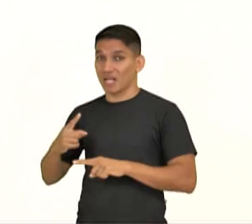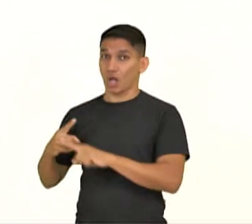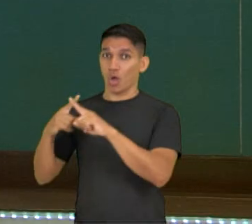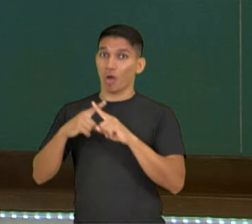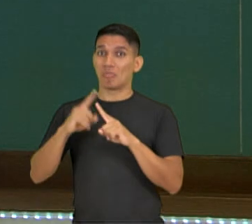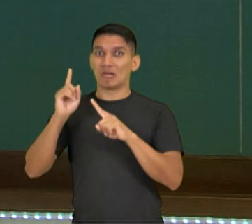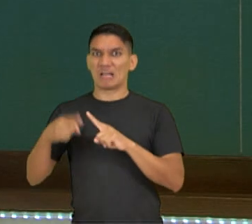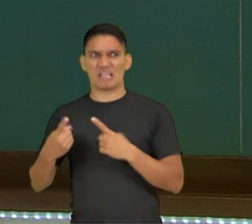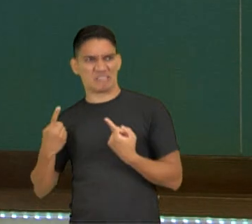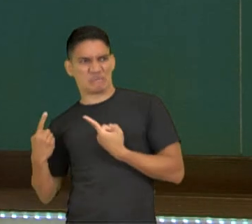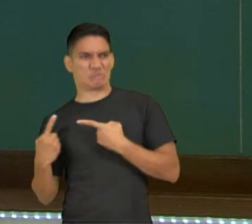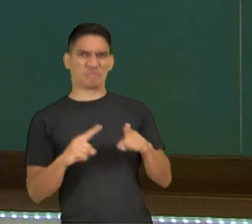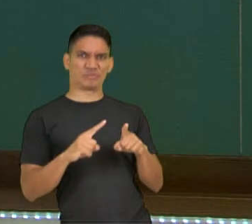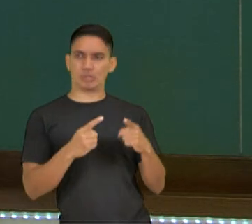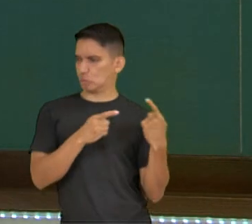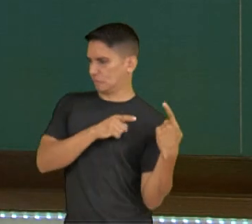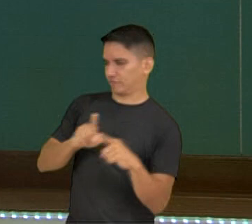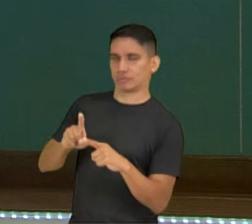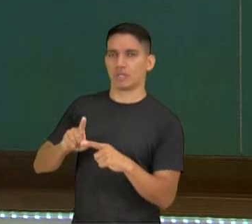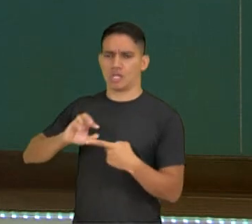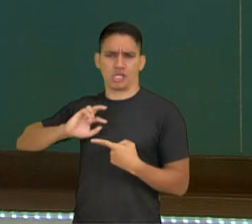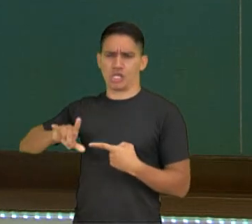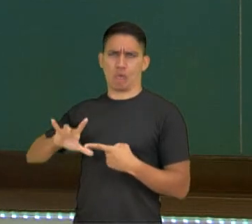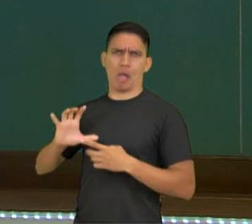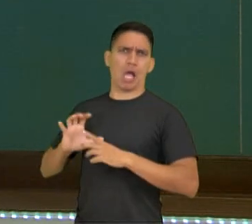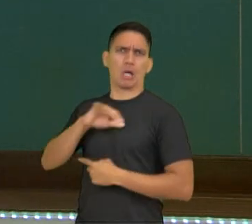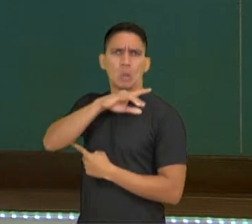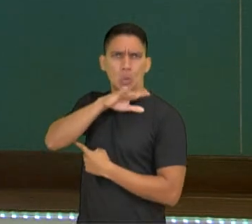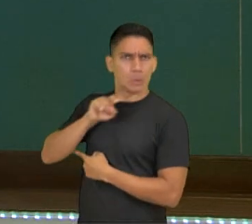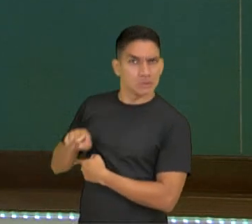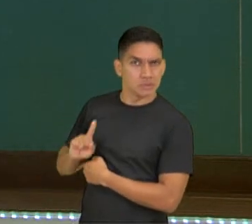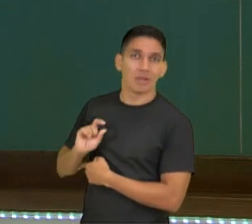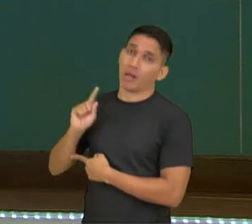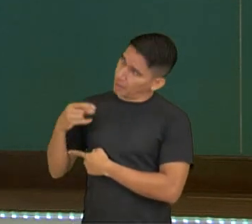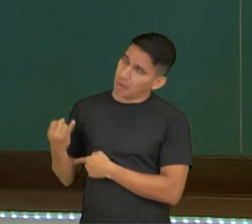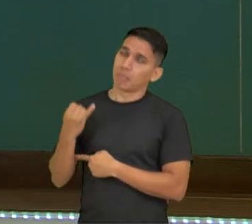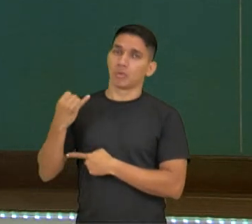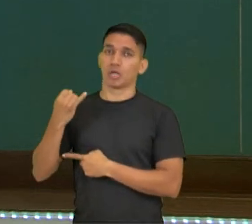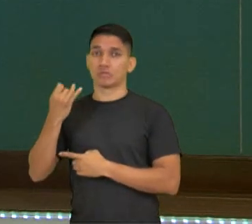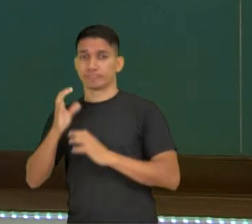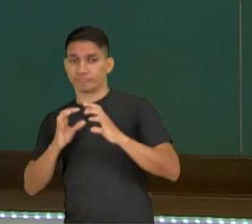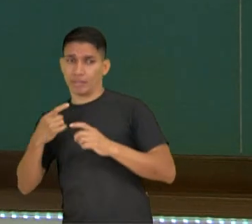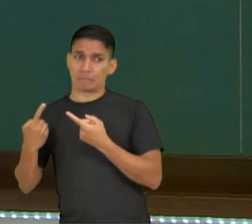essa rivalidade não que seja ruim, é importante ter a rivalidade, né? Eu vou citar o exemplo de